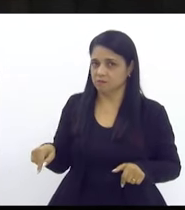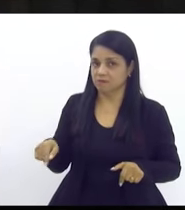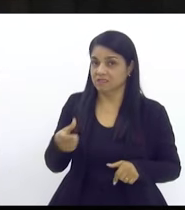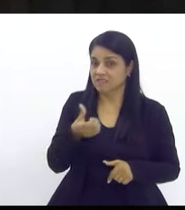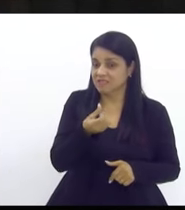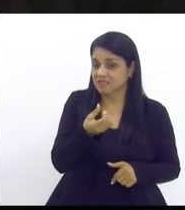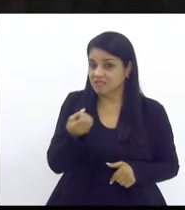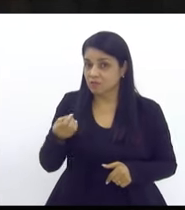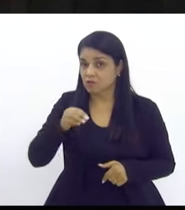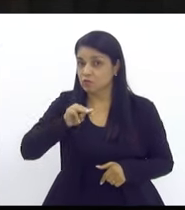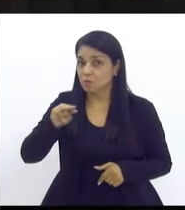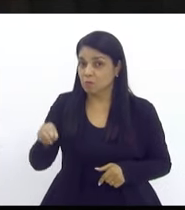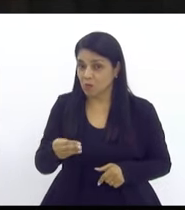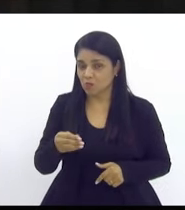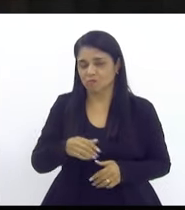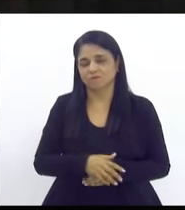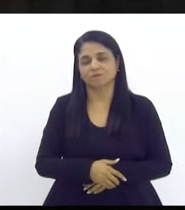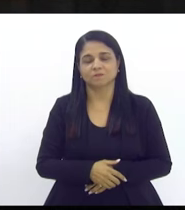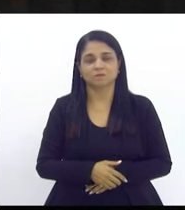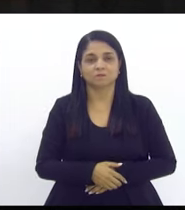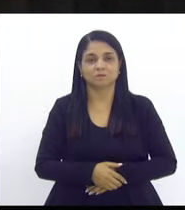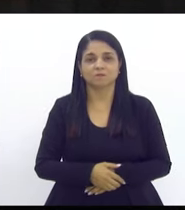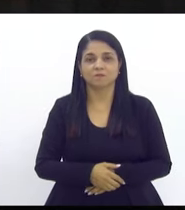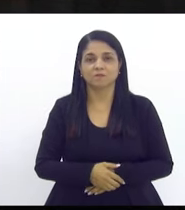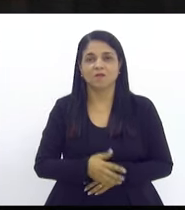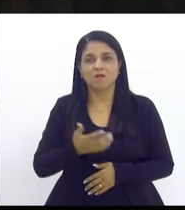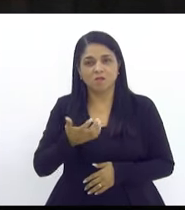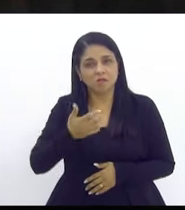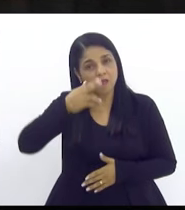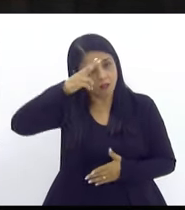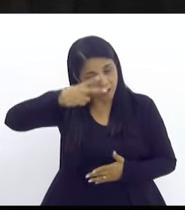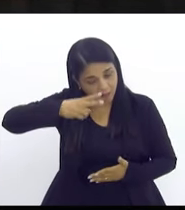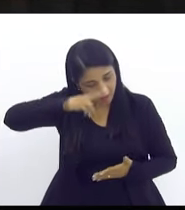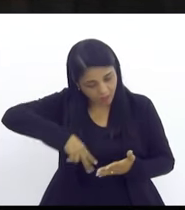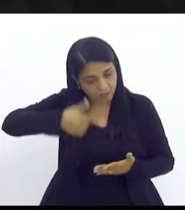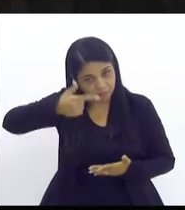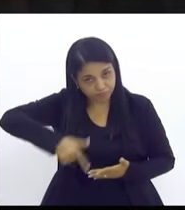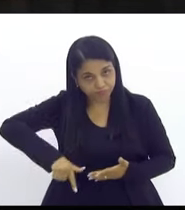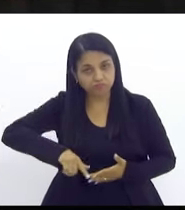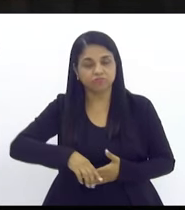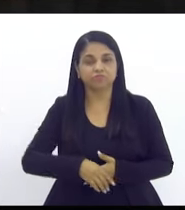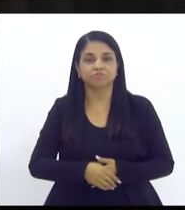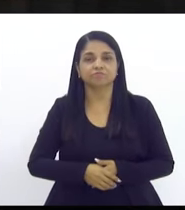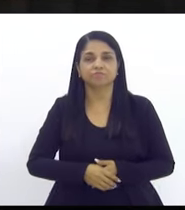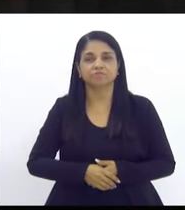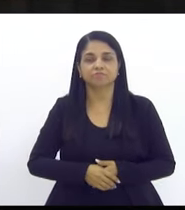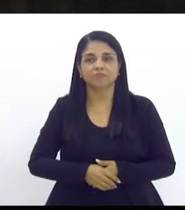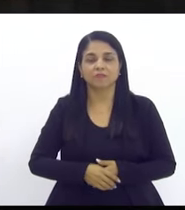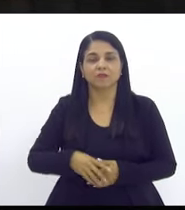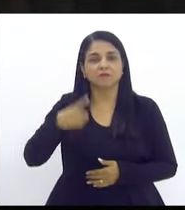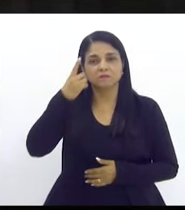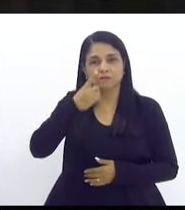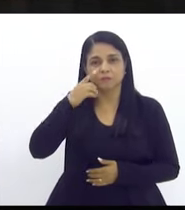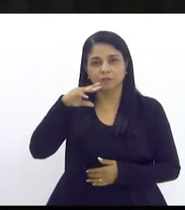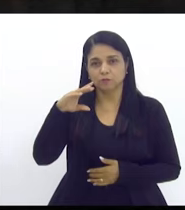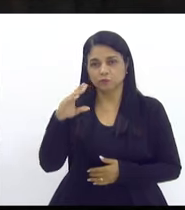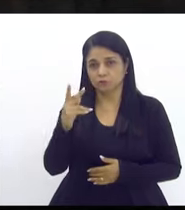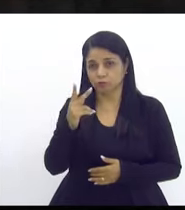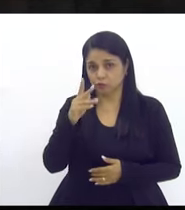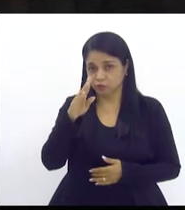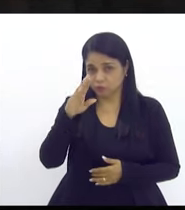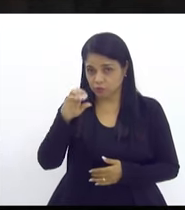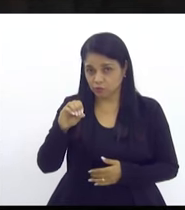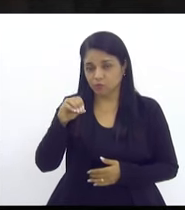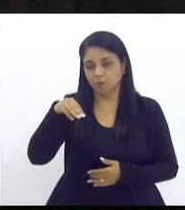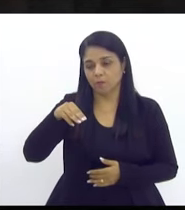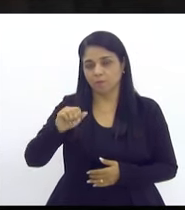R$600 mil. Mas não acabou. Eu queria ainda ler, senhora presidente, porque o deputado Chico Machado, lá na